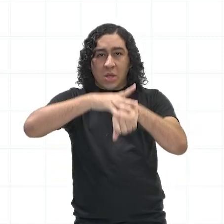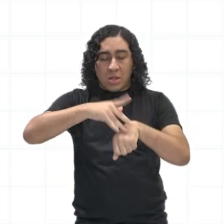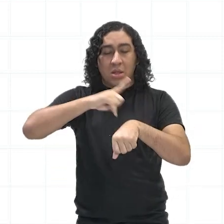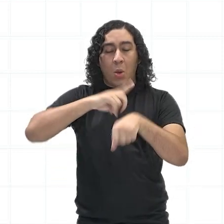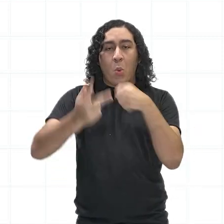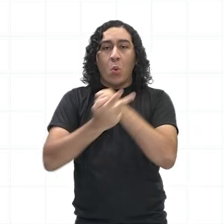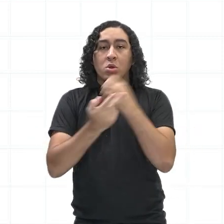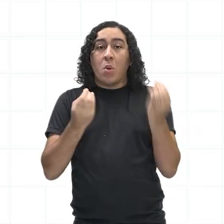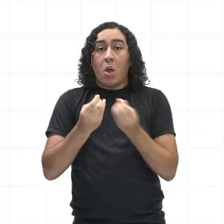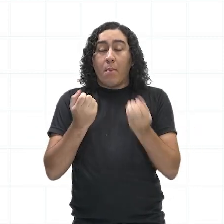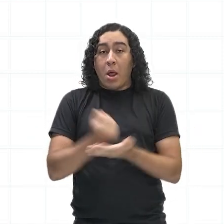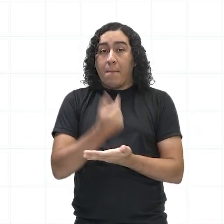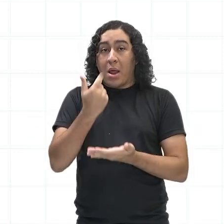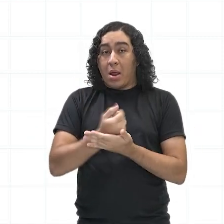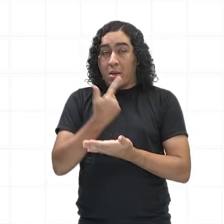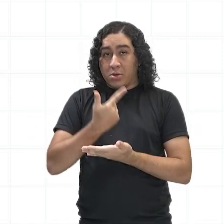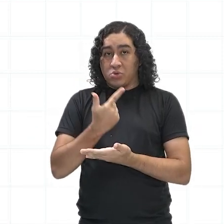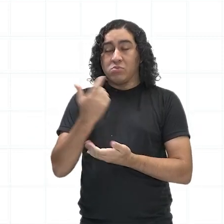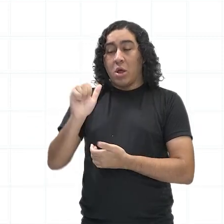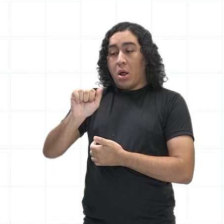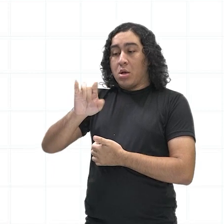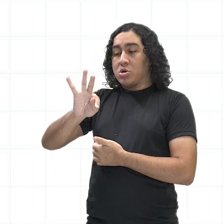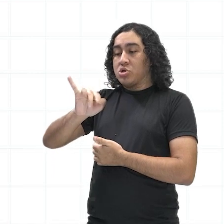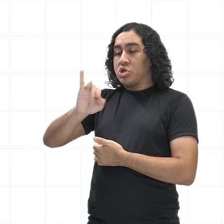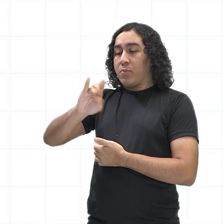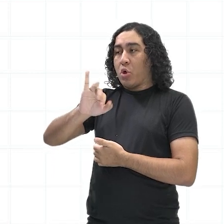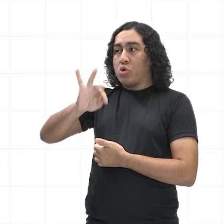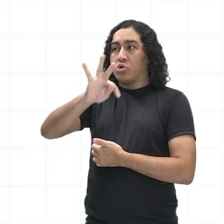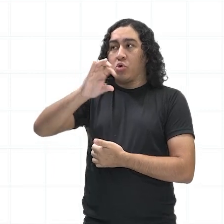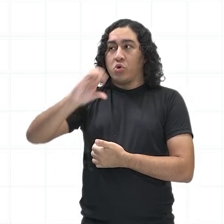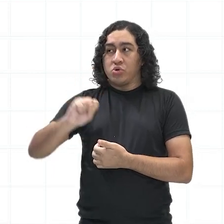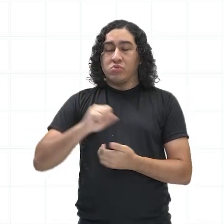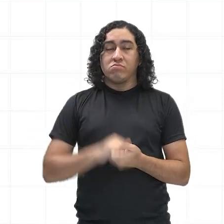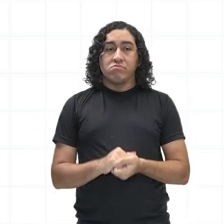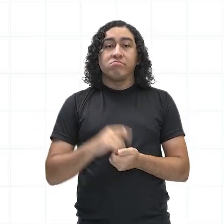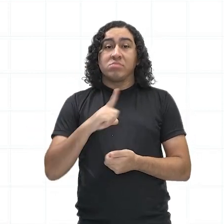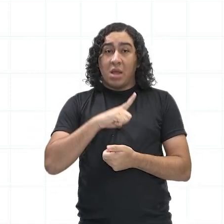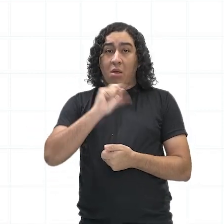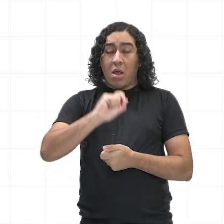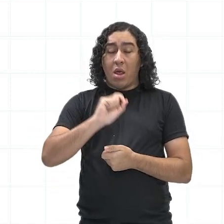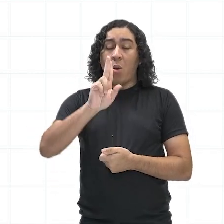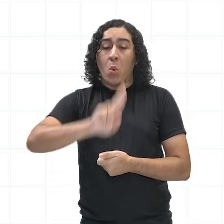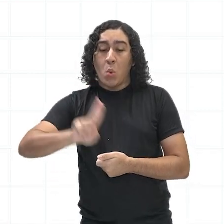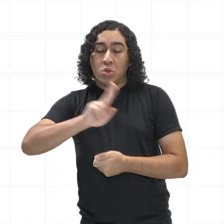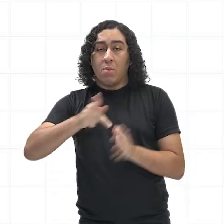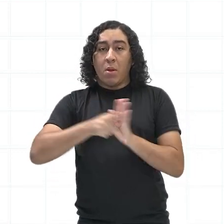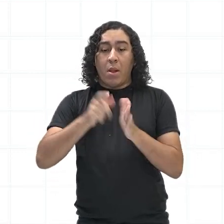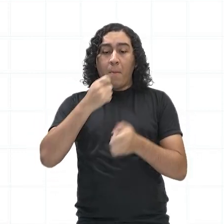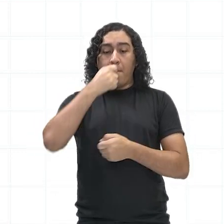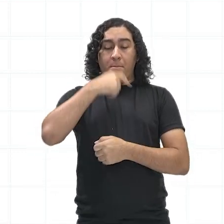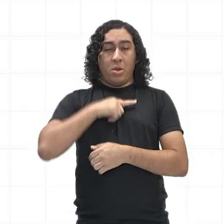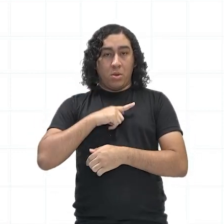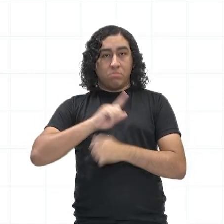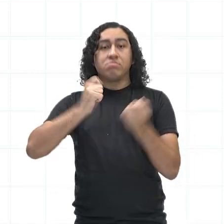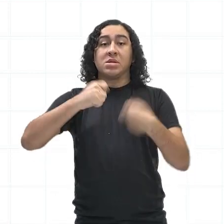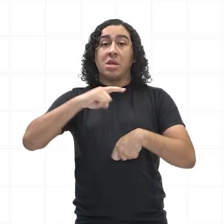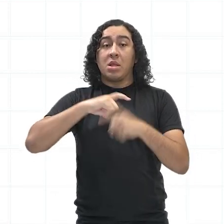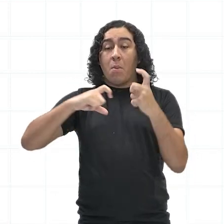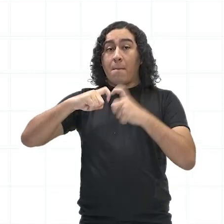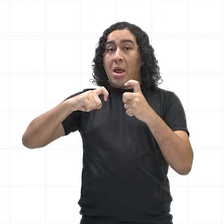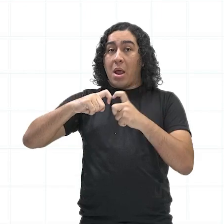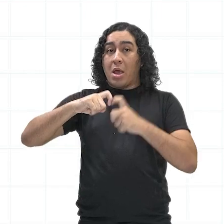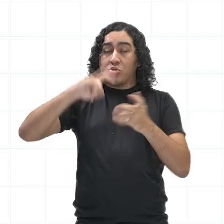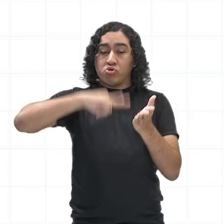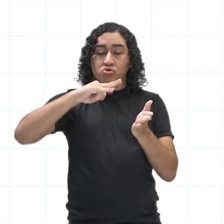antibióticos, né? Alguns fármacos ali que vão combater a presença de micro-organismos e precisa ser receitado pelo médico,